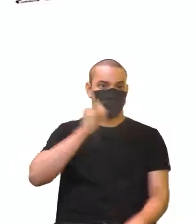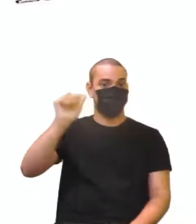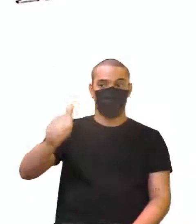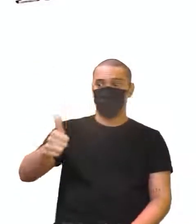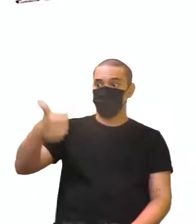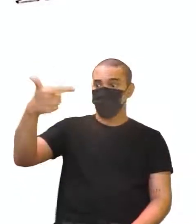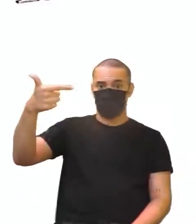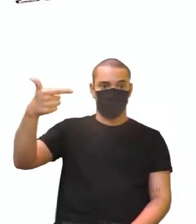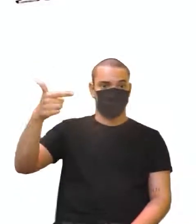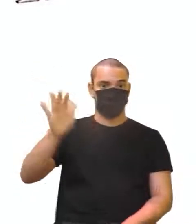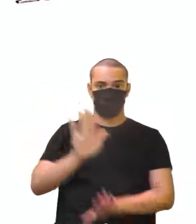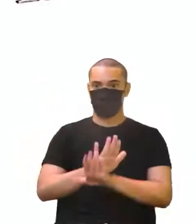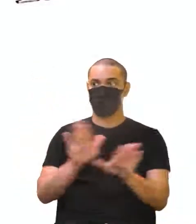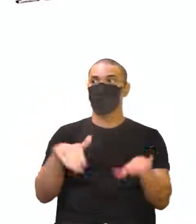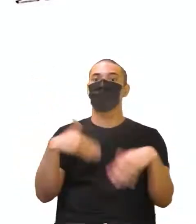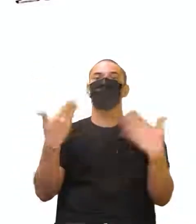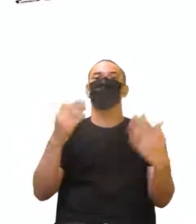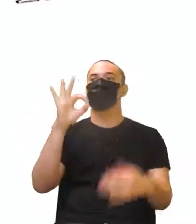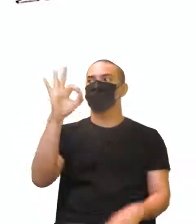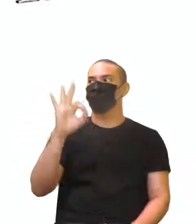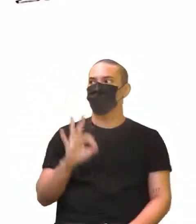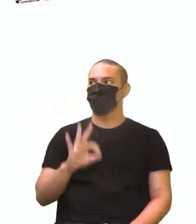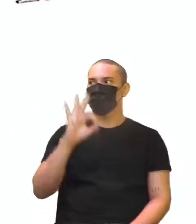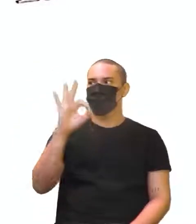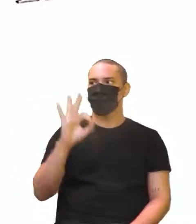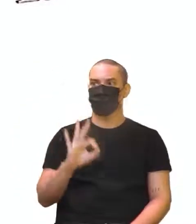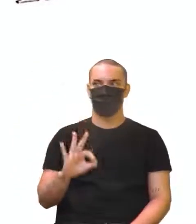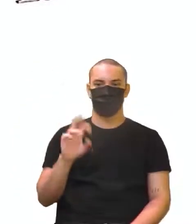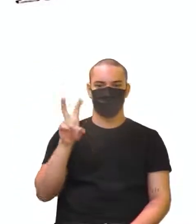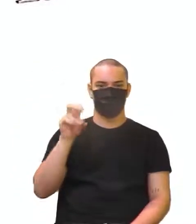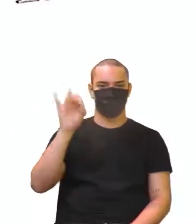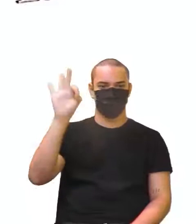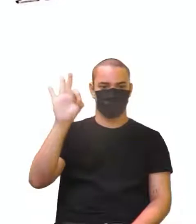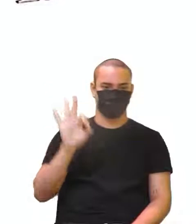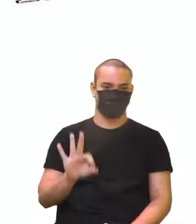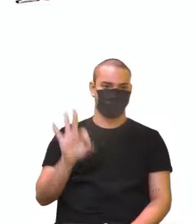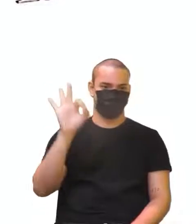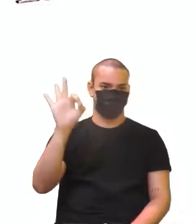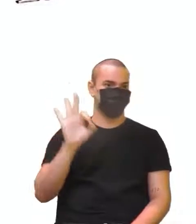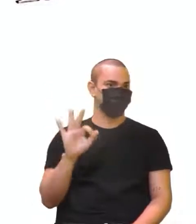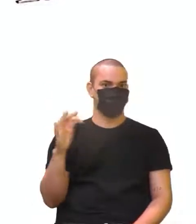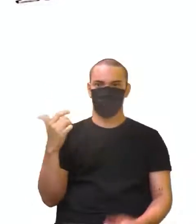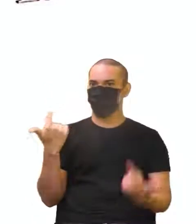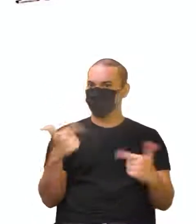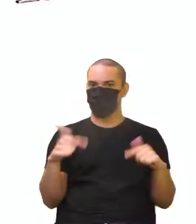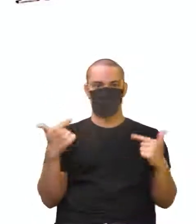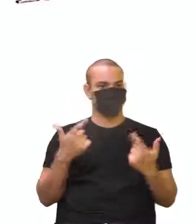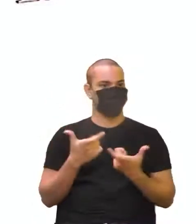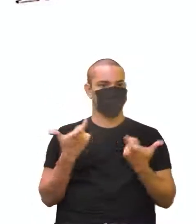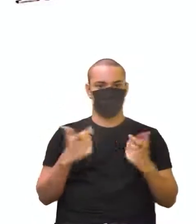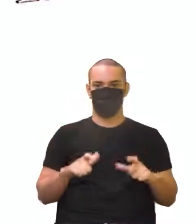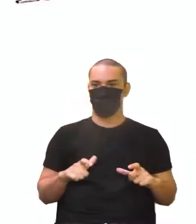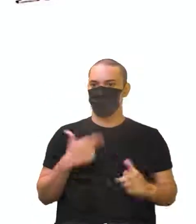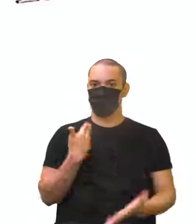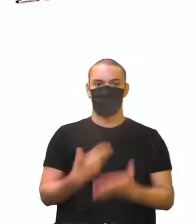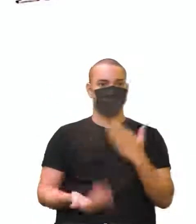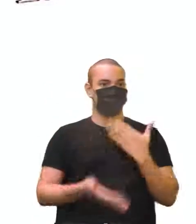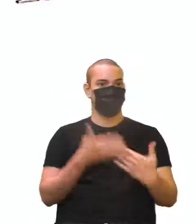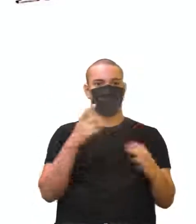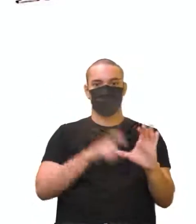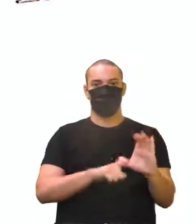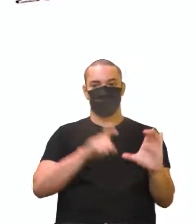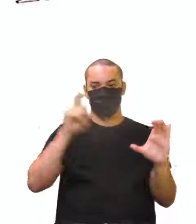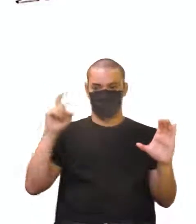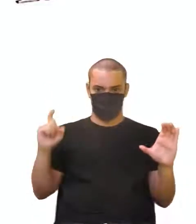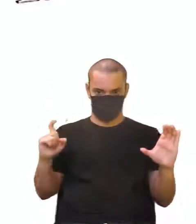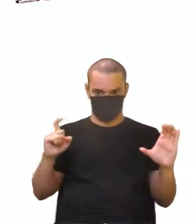povo. E aí, qual é a probabilidade? É mesmo, 50%. Tem pra onde correr. Elas são independentes, tá bom?